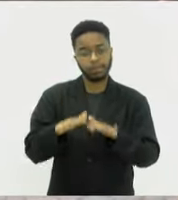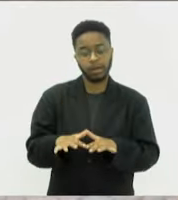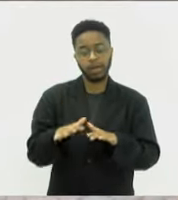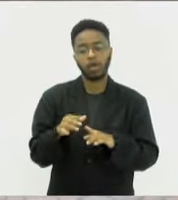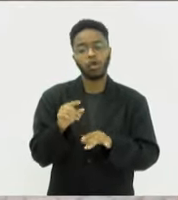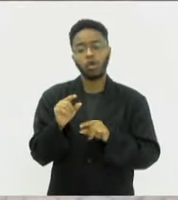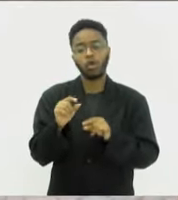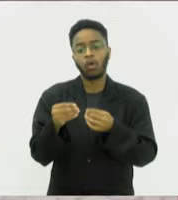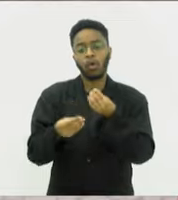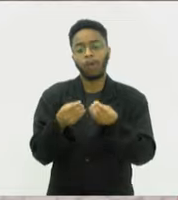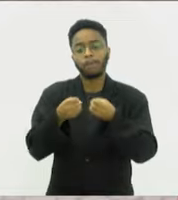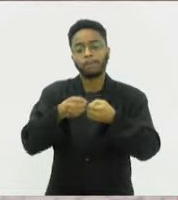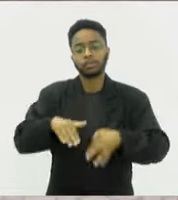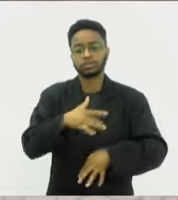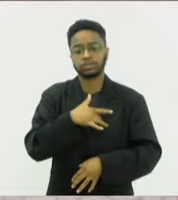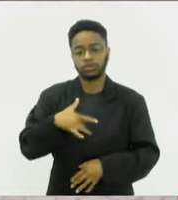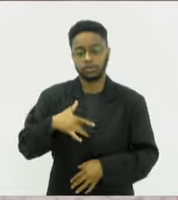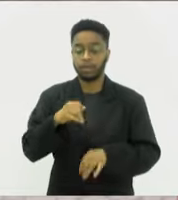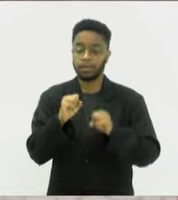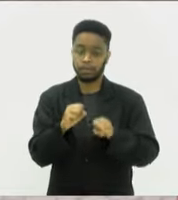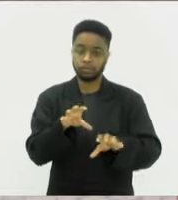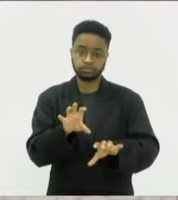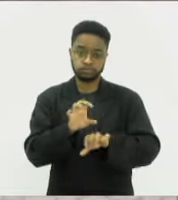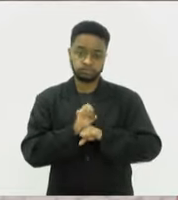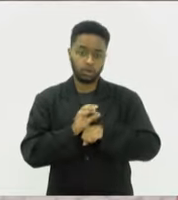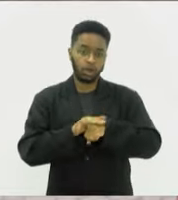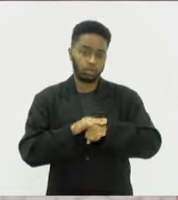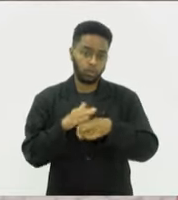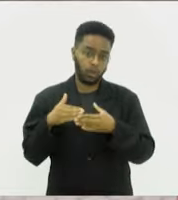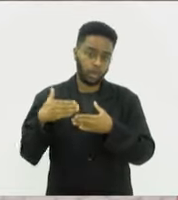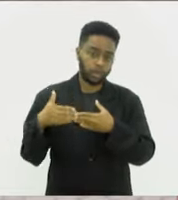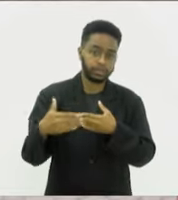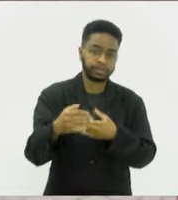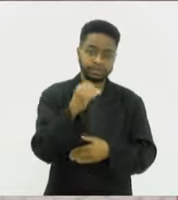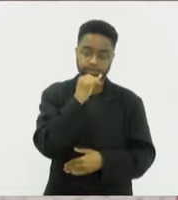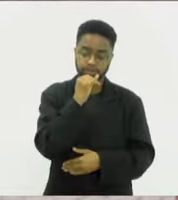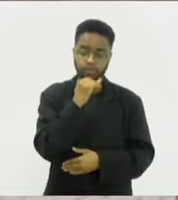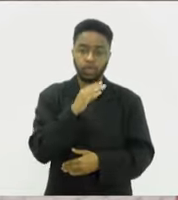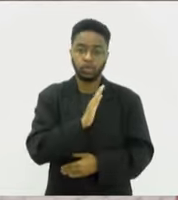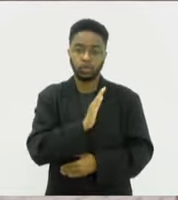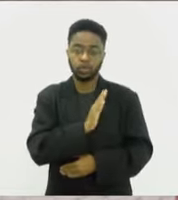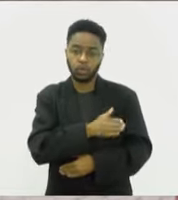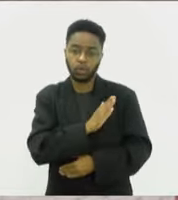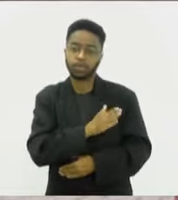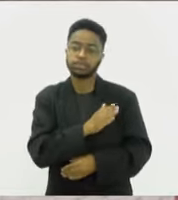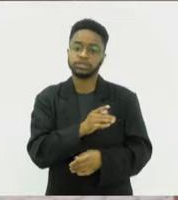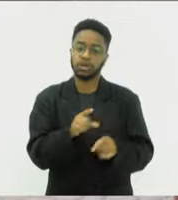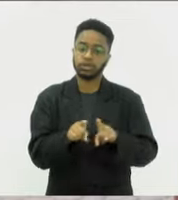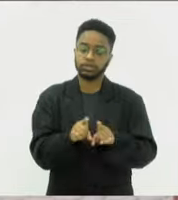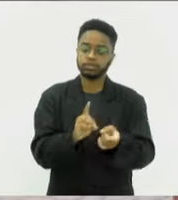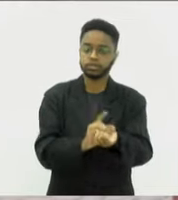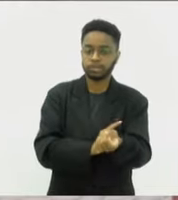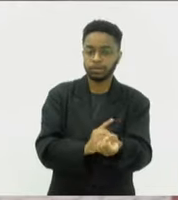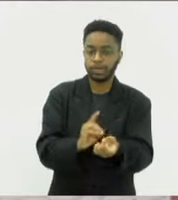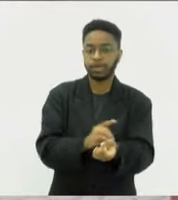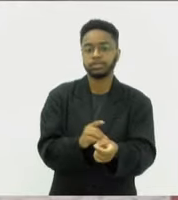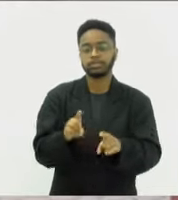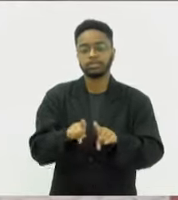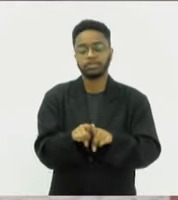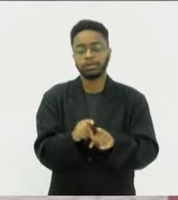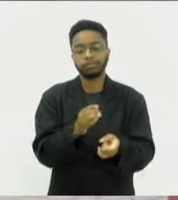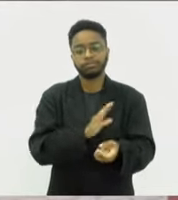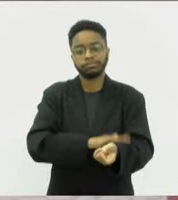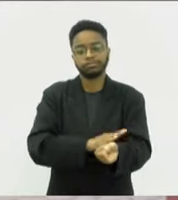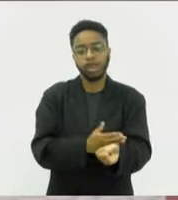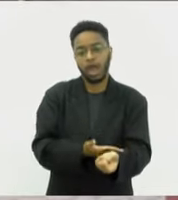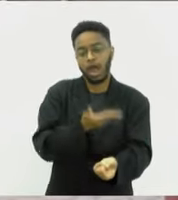pessoa? Pode acarretar doenças crônicas a longo prazo, como doenças vasculares, diabetes, hipertensão. E também tem o outro